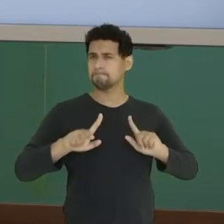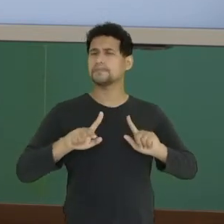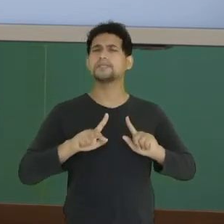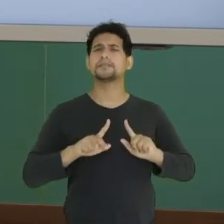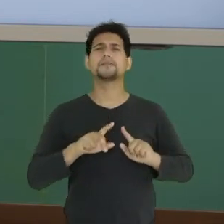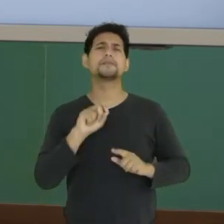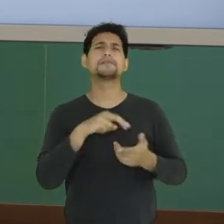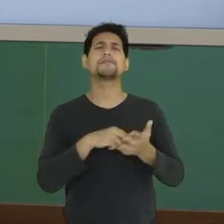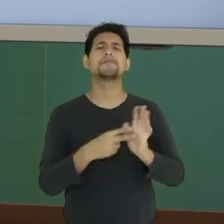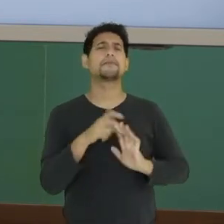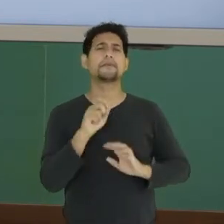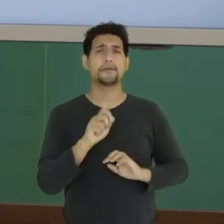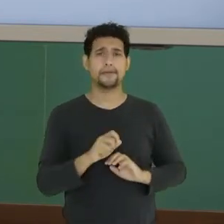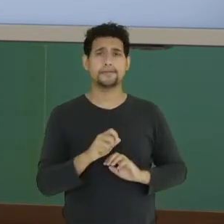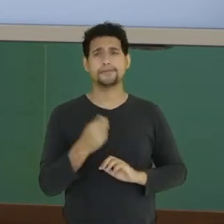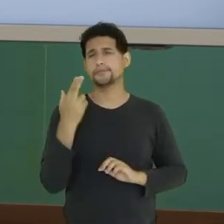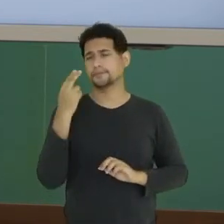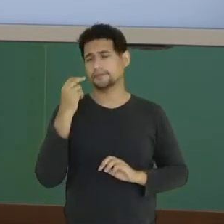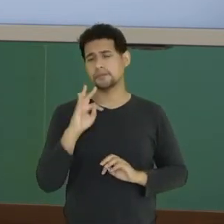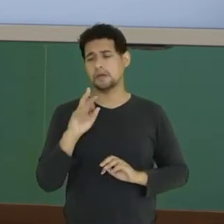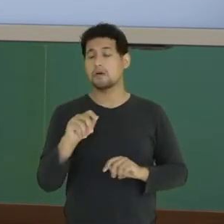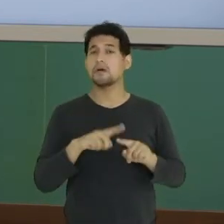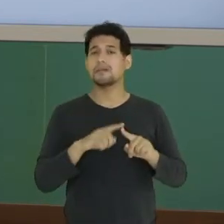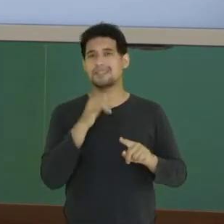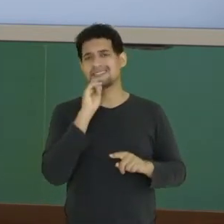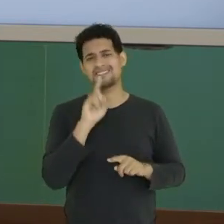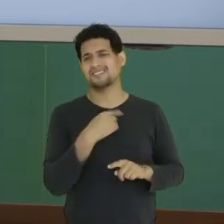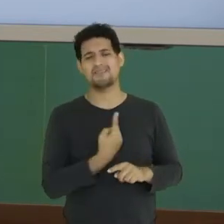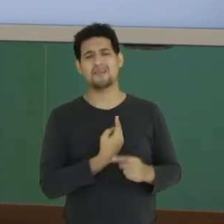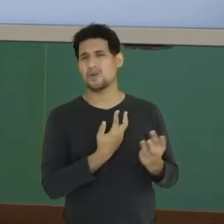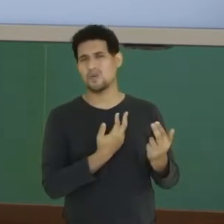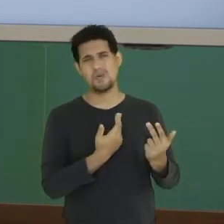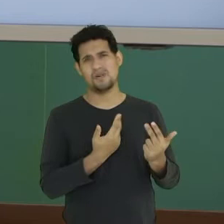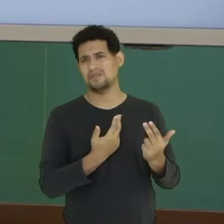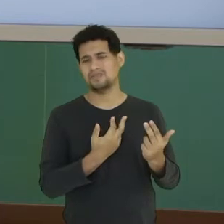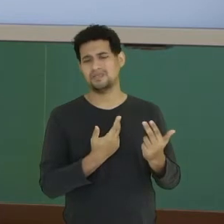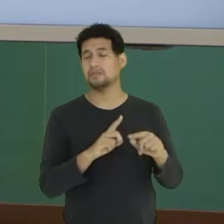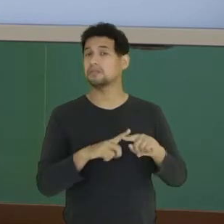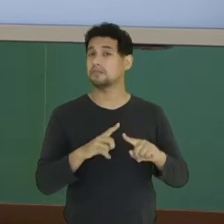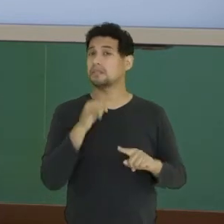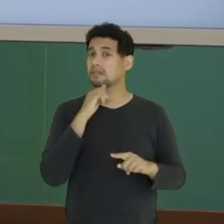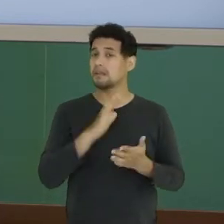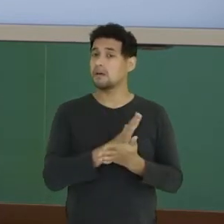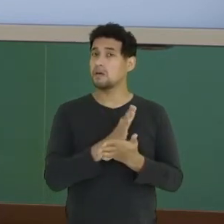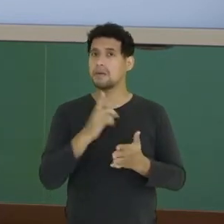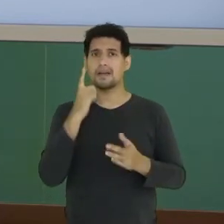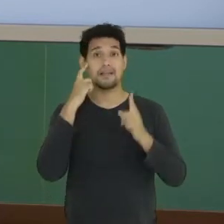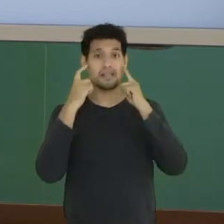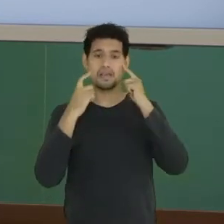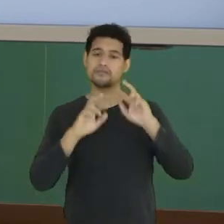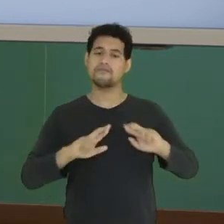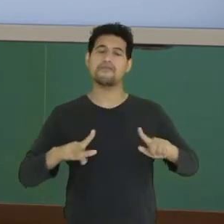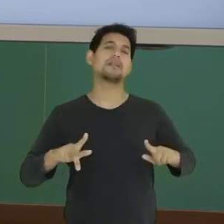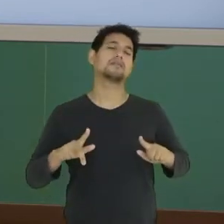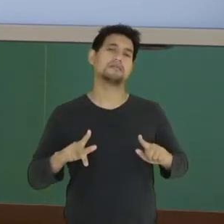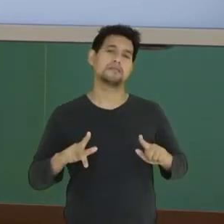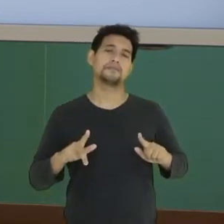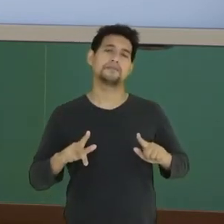é plenamente natural. Nós não somos iguais e, obviamente, temos ideias